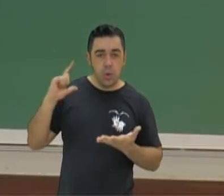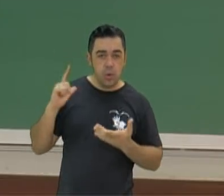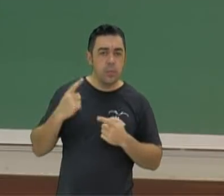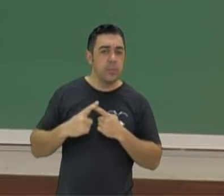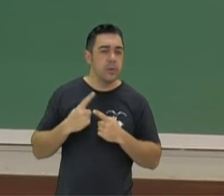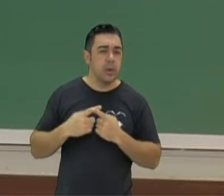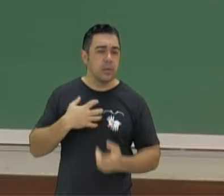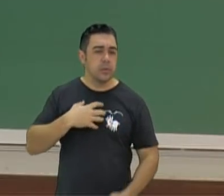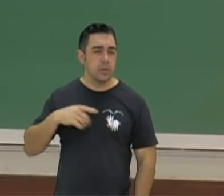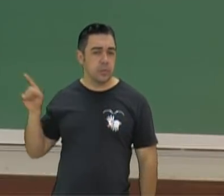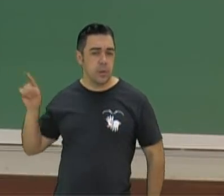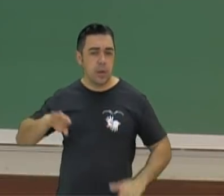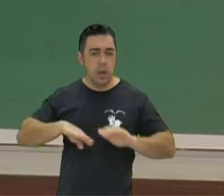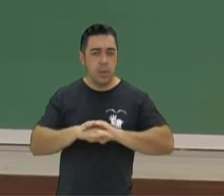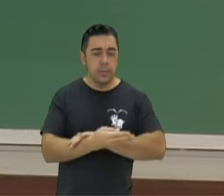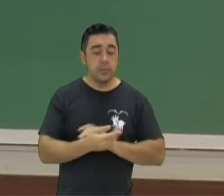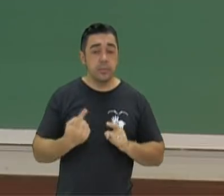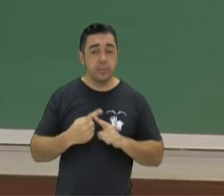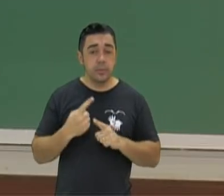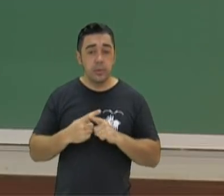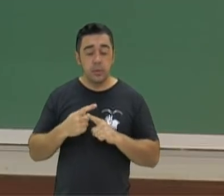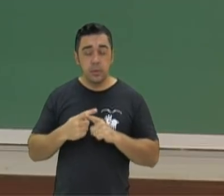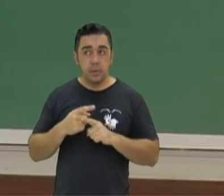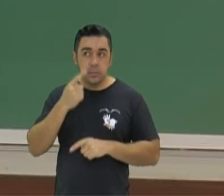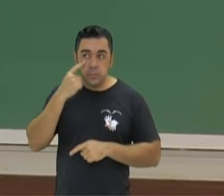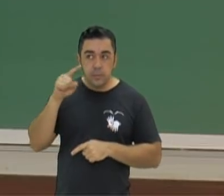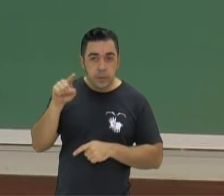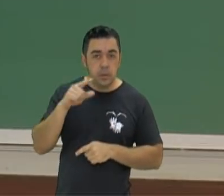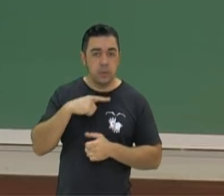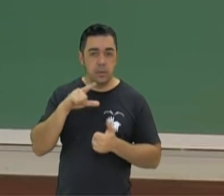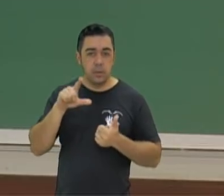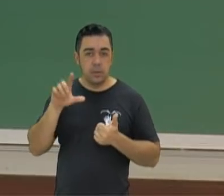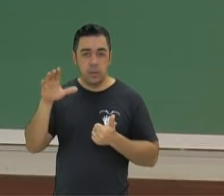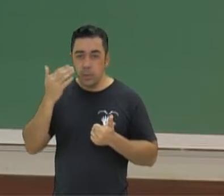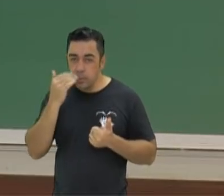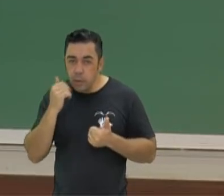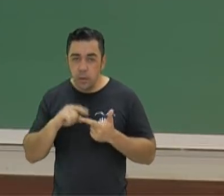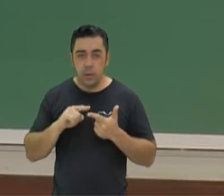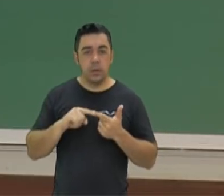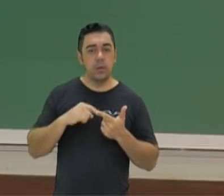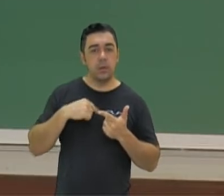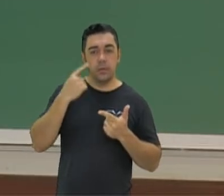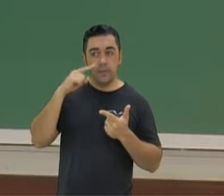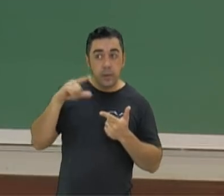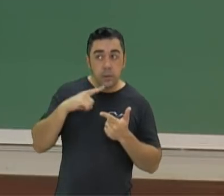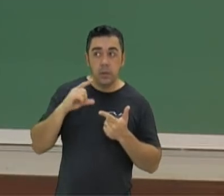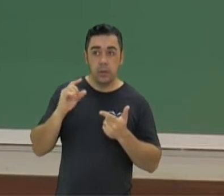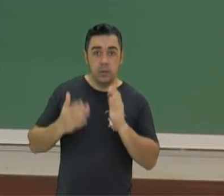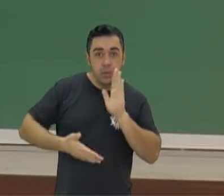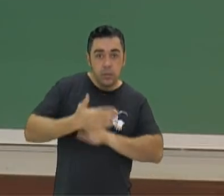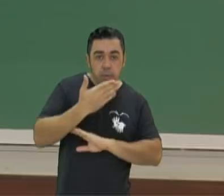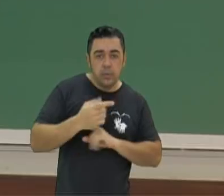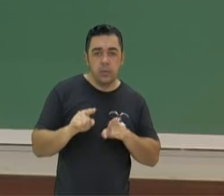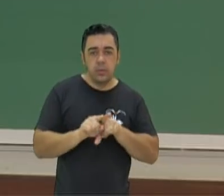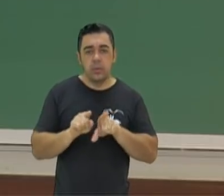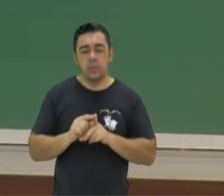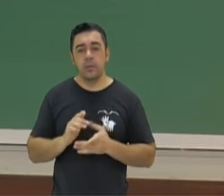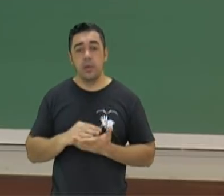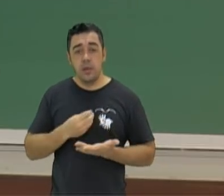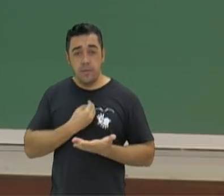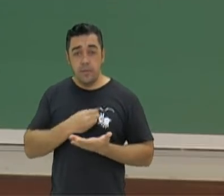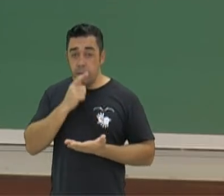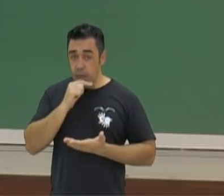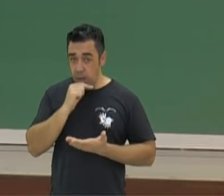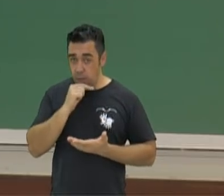Por que eles têm esse hábito? Porque eles ficam ali cuidando para ver se tem presa, predador, né, dependendo da espécie, e eles vivem em ambientes aquáticos, então